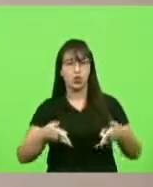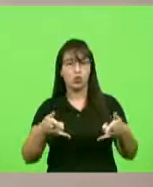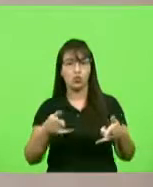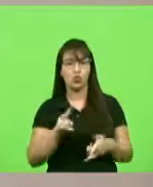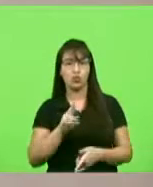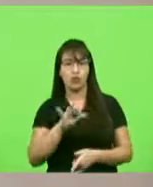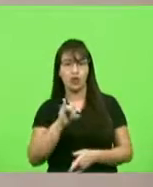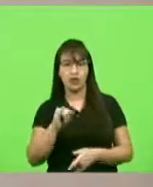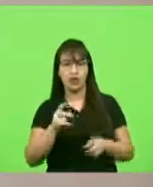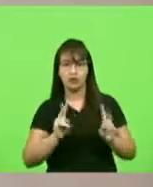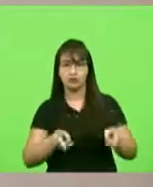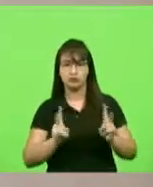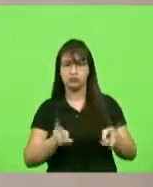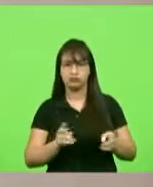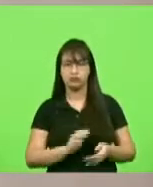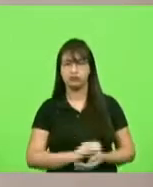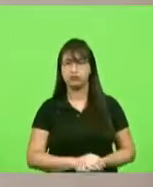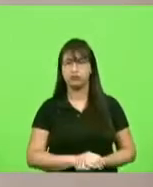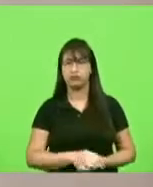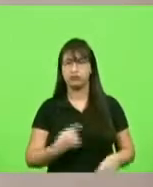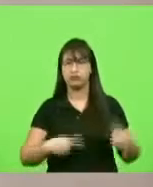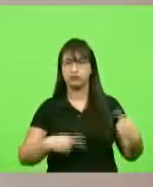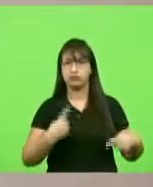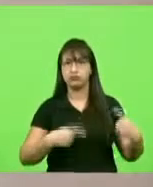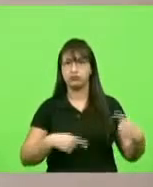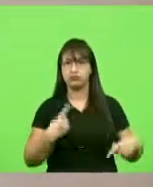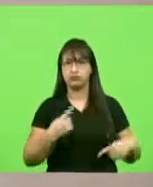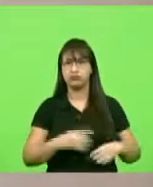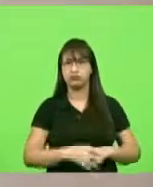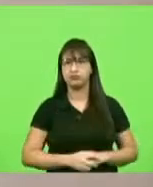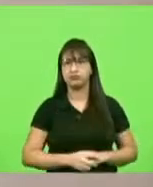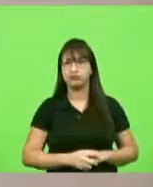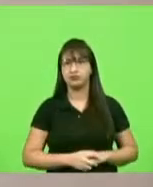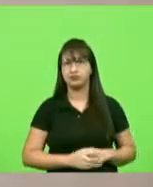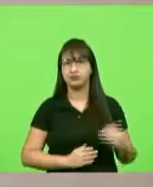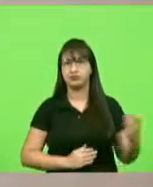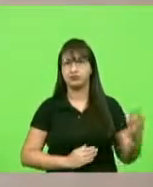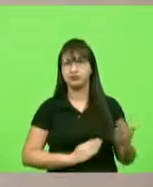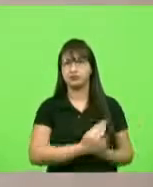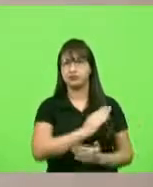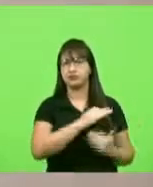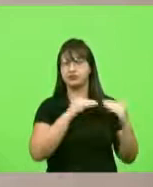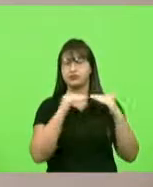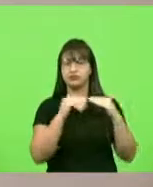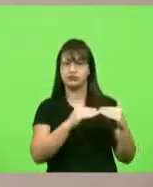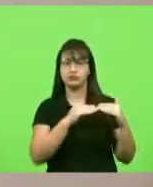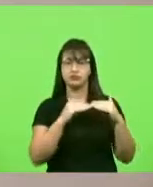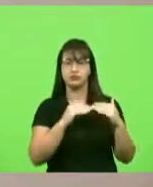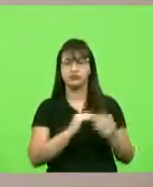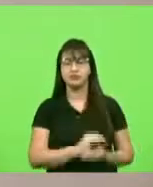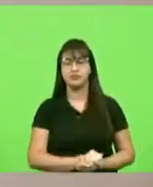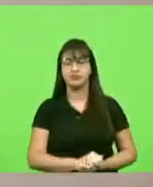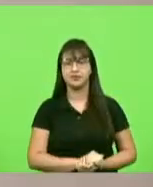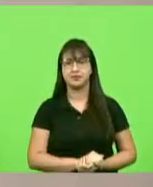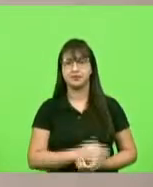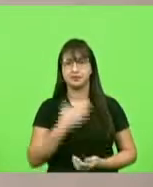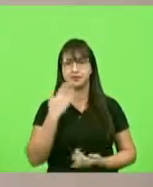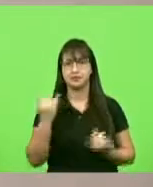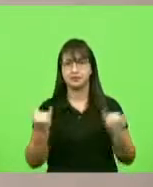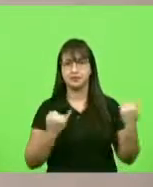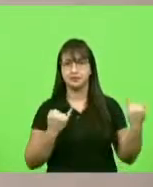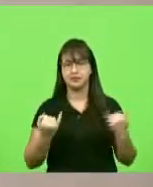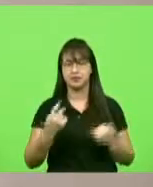não havendo quem queira discutir, em votação, deputados que aprovam permaneçam como se encontram. Aprovado por unanimidade, pedido de